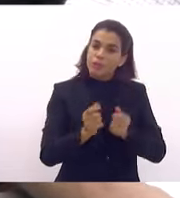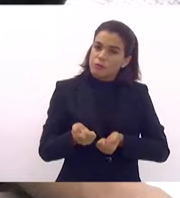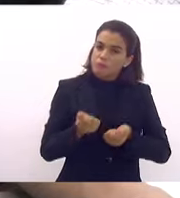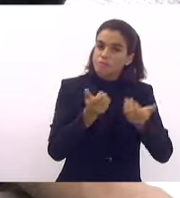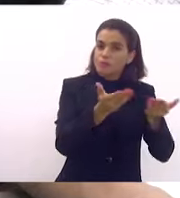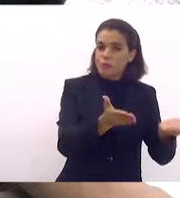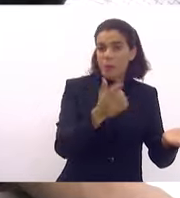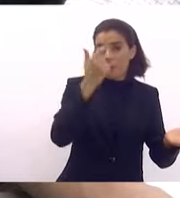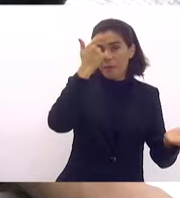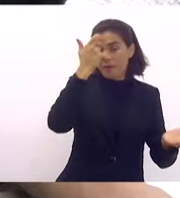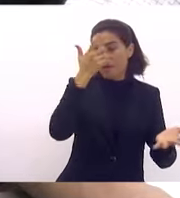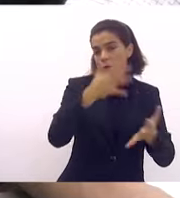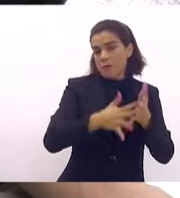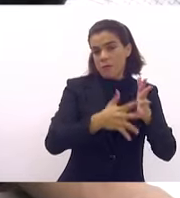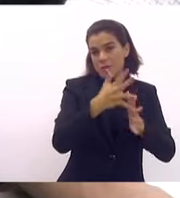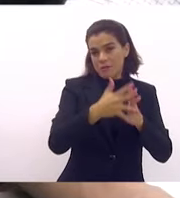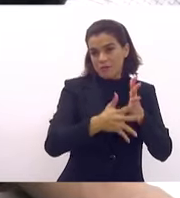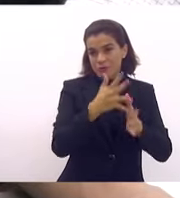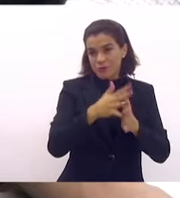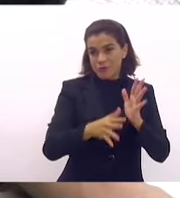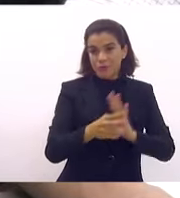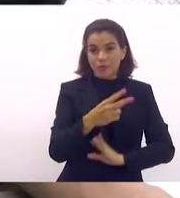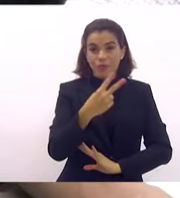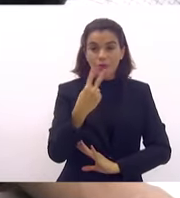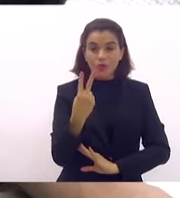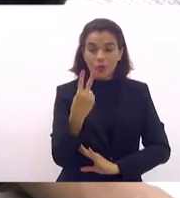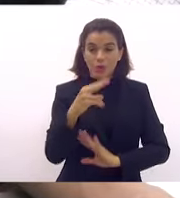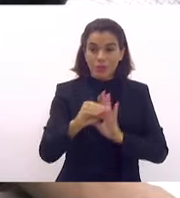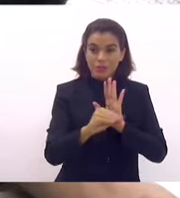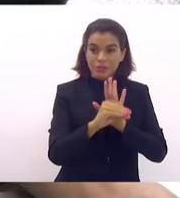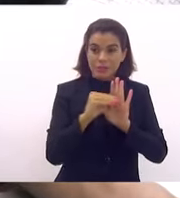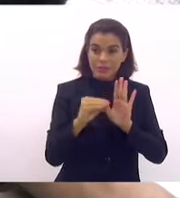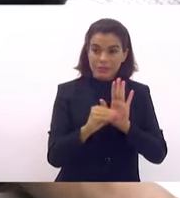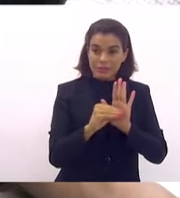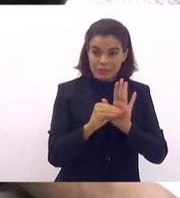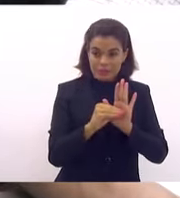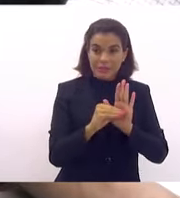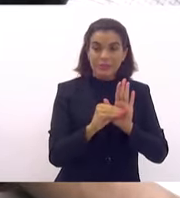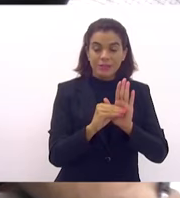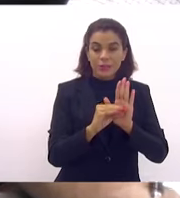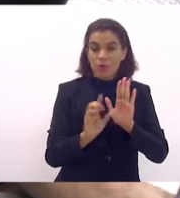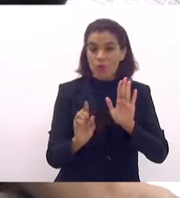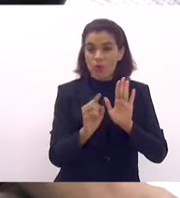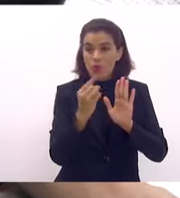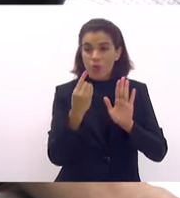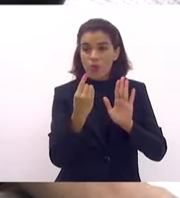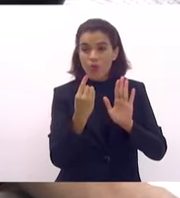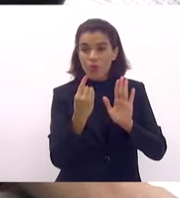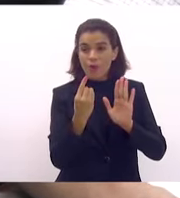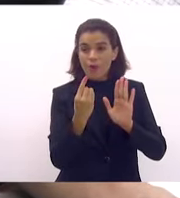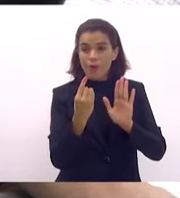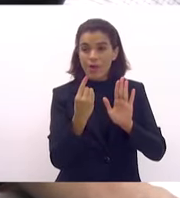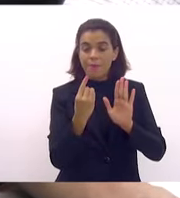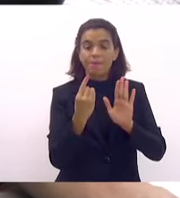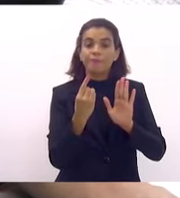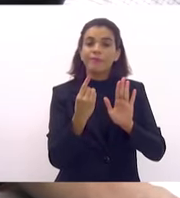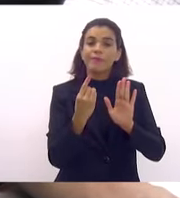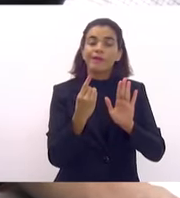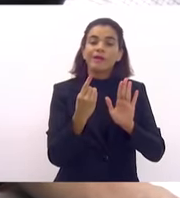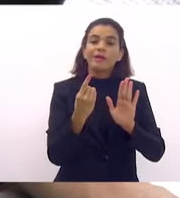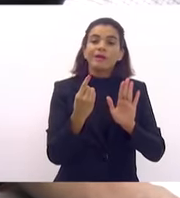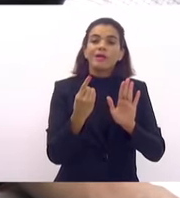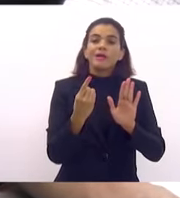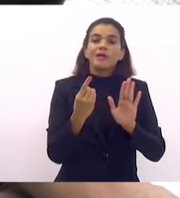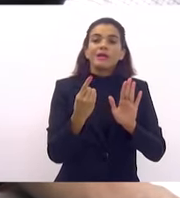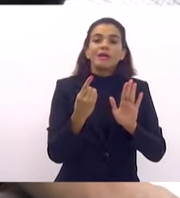prejudicava em nada o projeto, duas emendas da deputada Célia Jordão, uma que considera